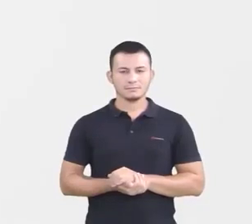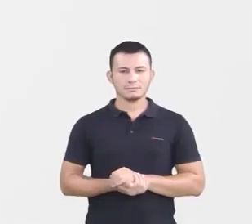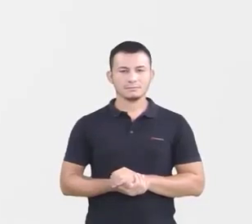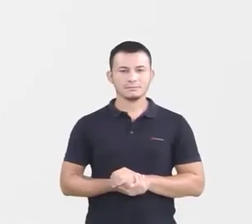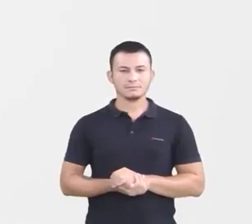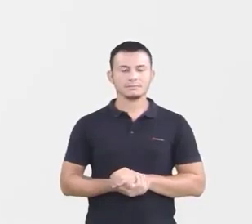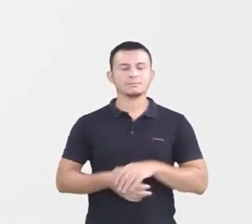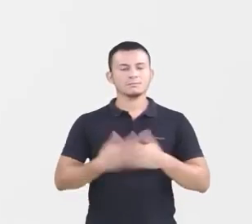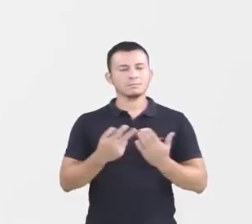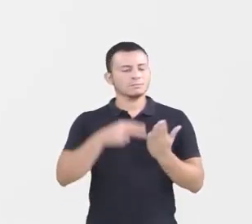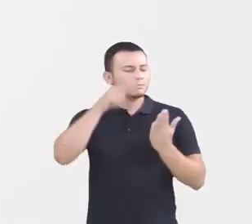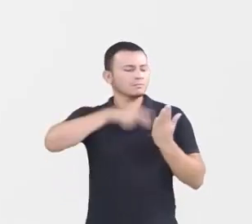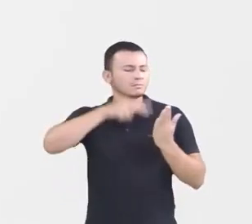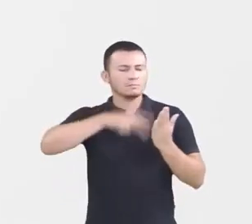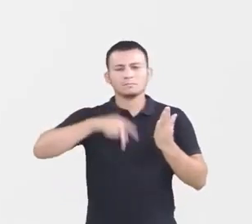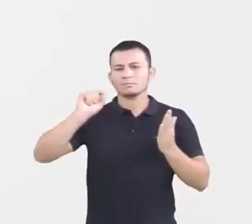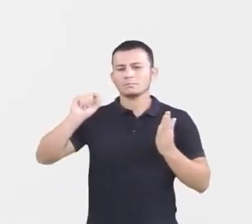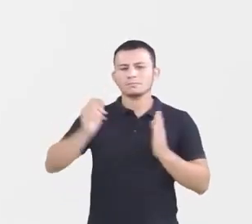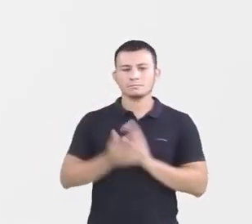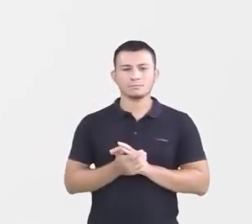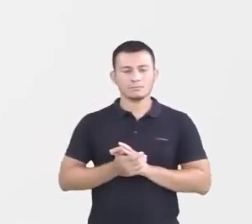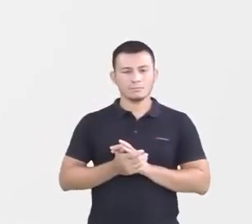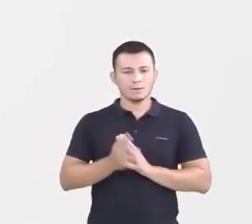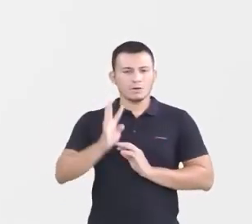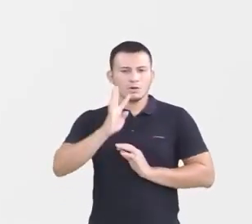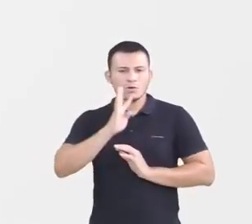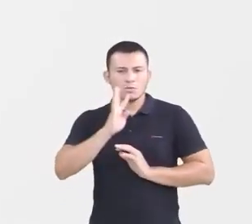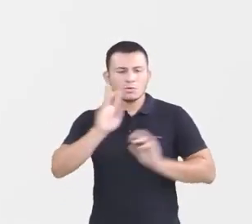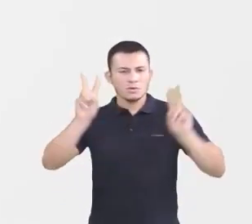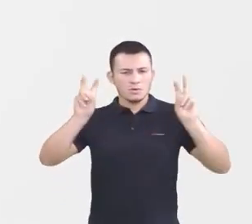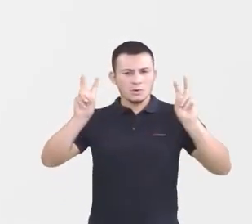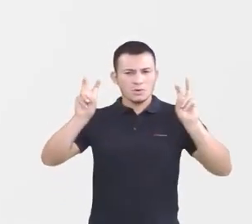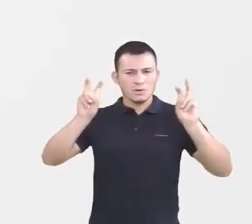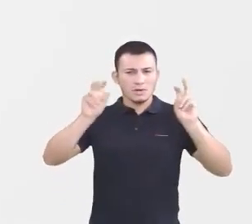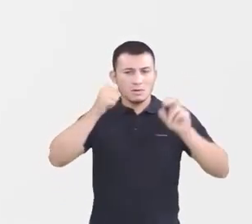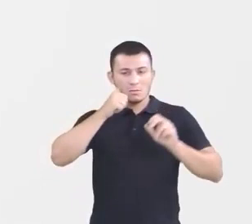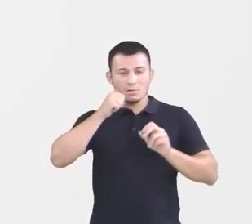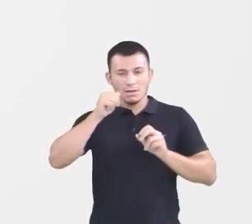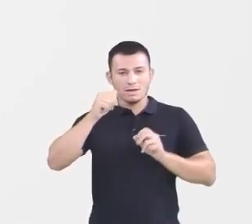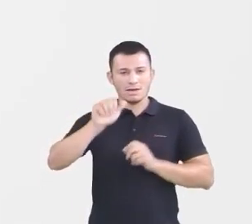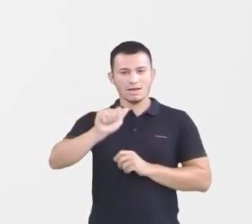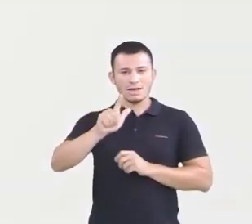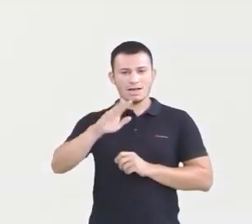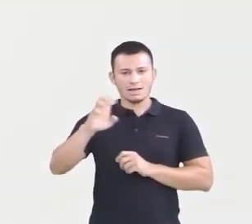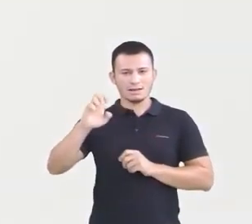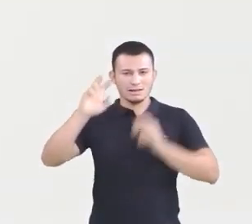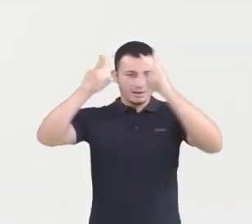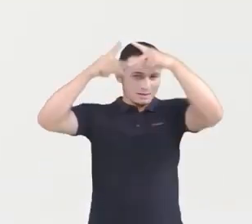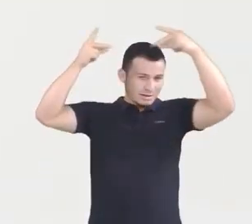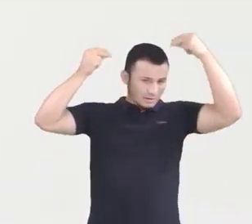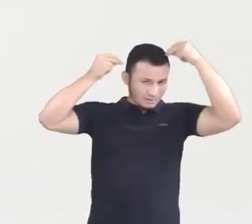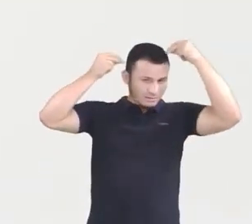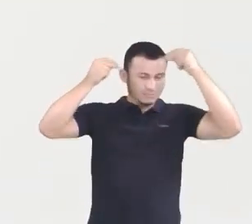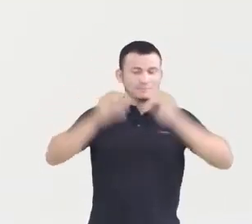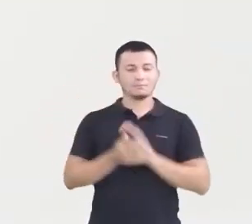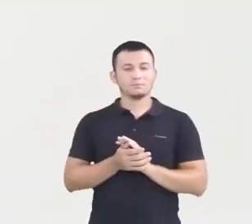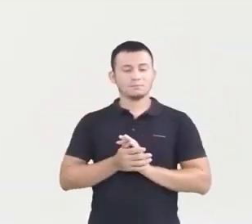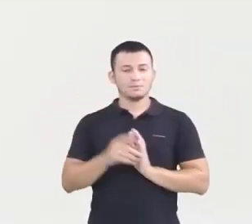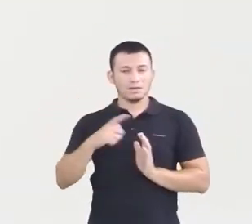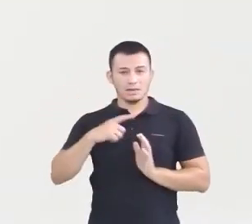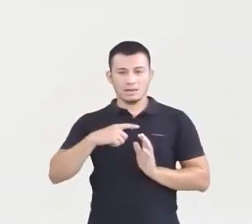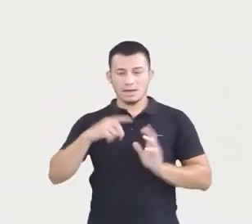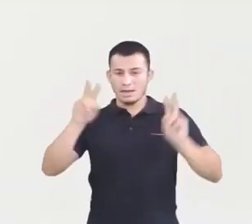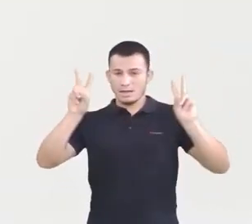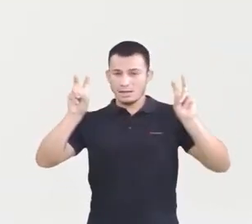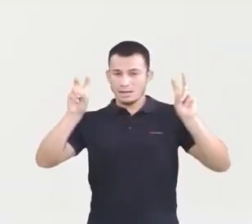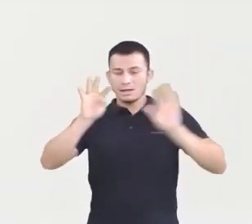Bom, o que nós vamos ler vai ser conhecendo a obra Alice no País das Maravilhas. O texto 1, que nós vamos